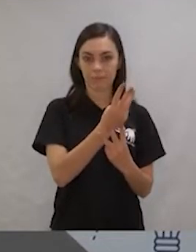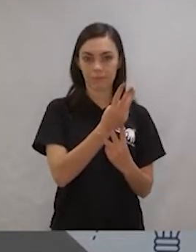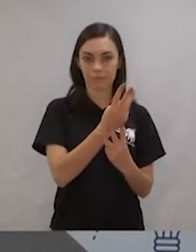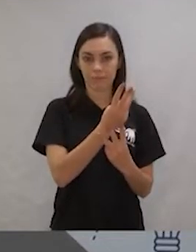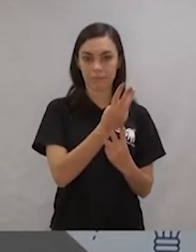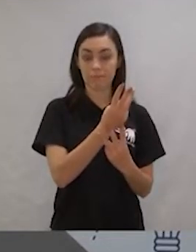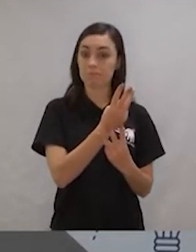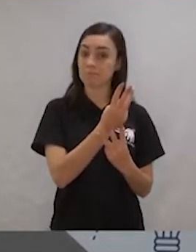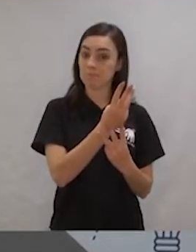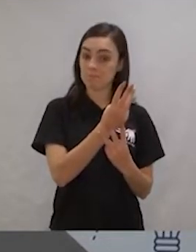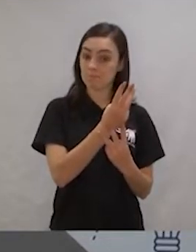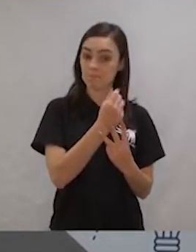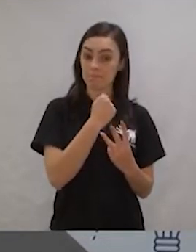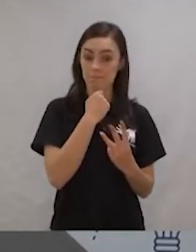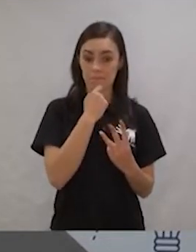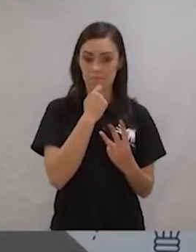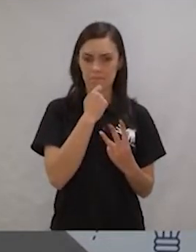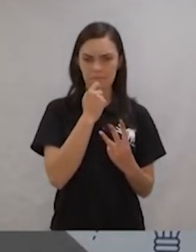1, 2, 3.